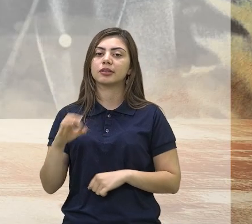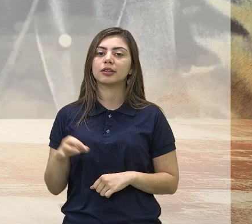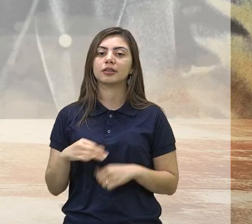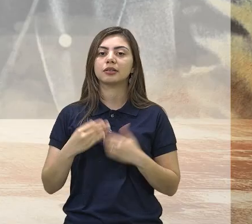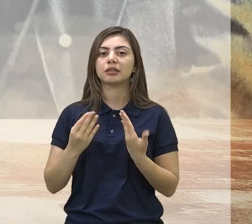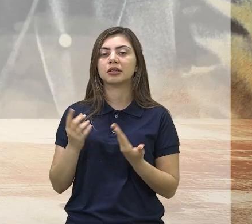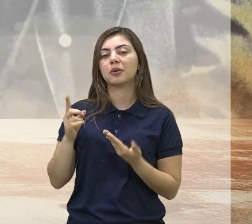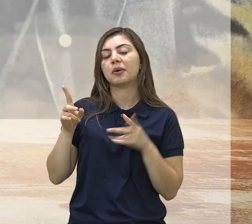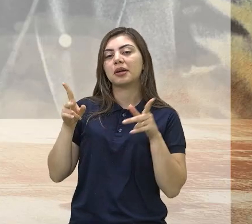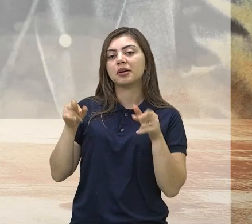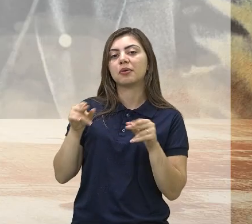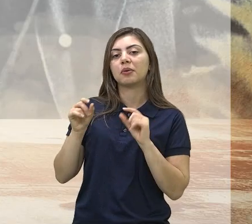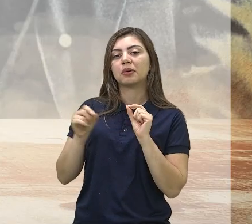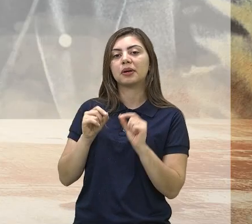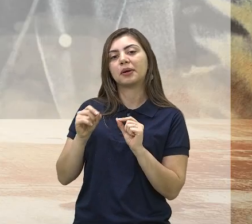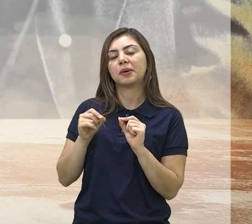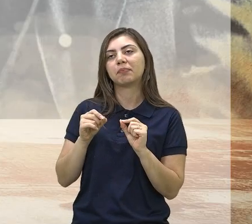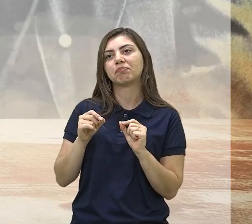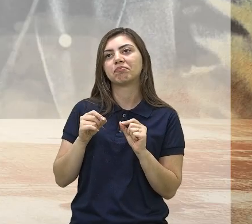tentar